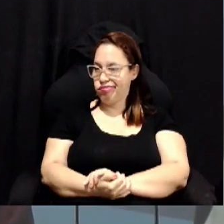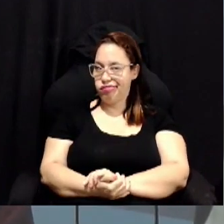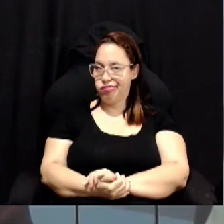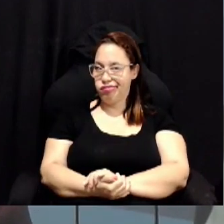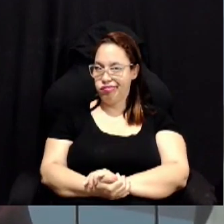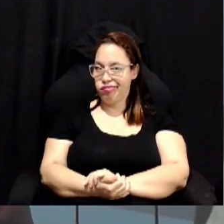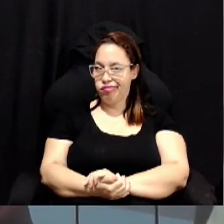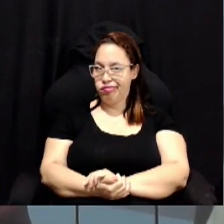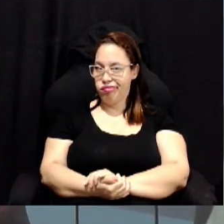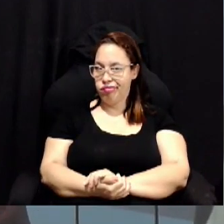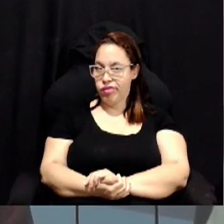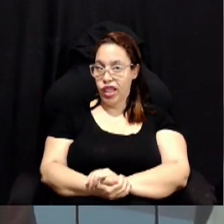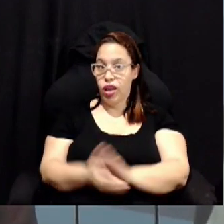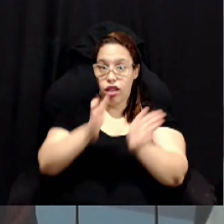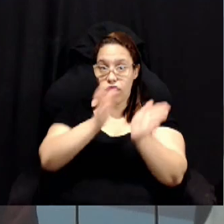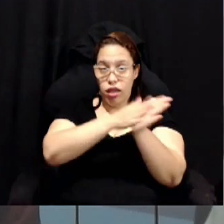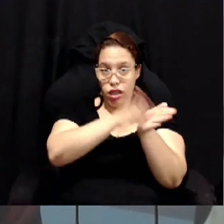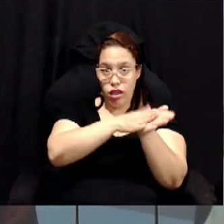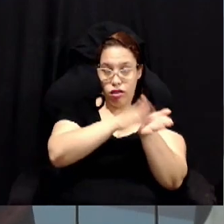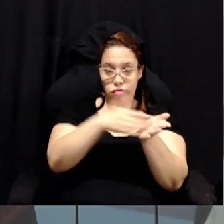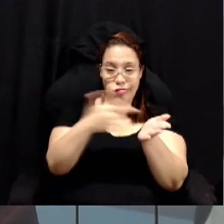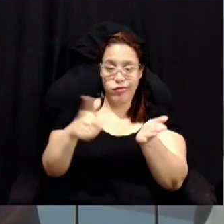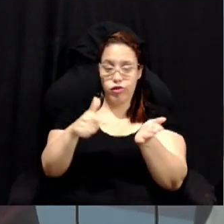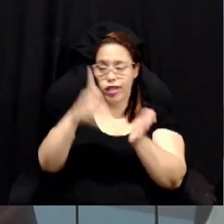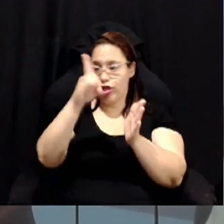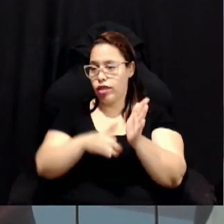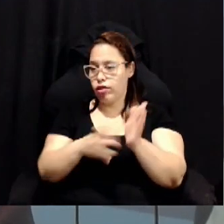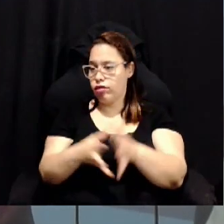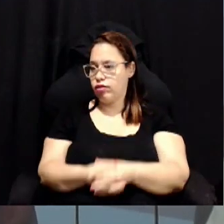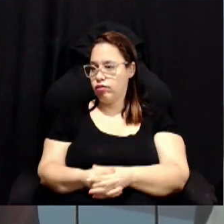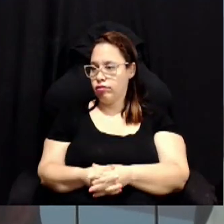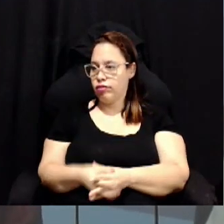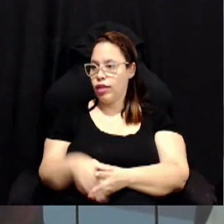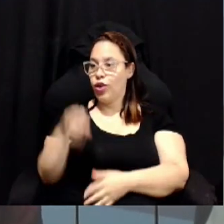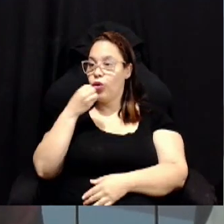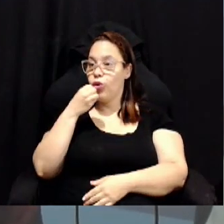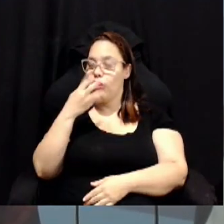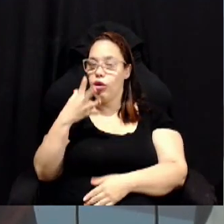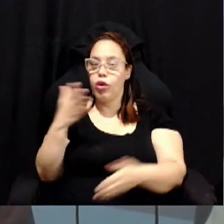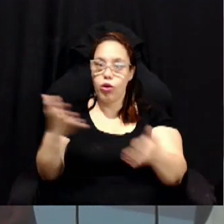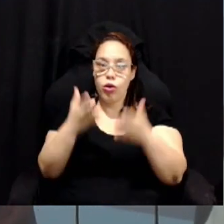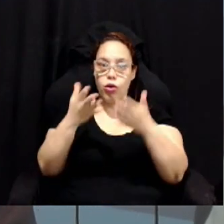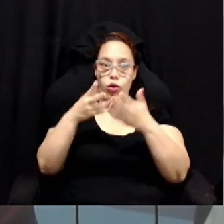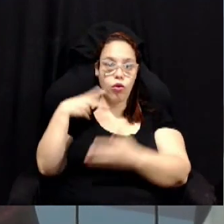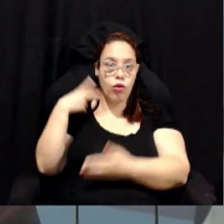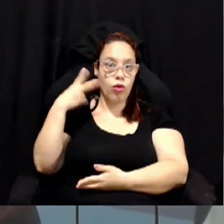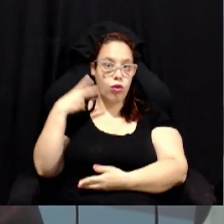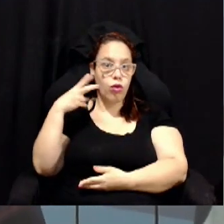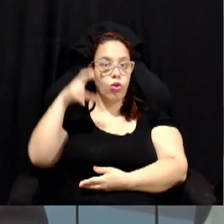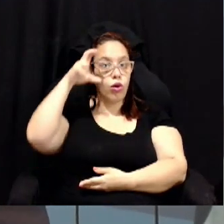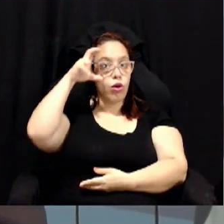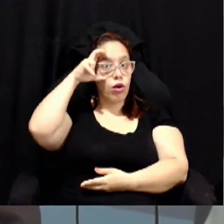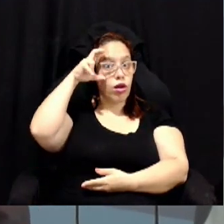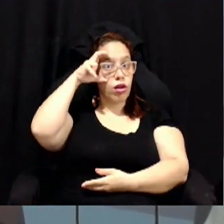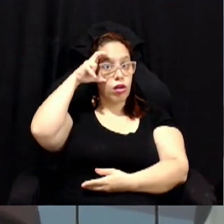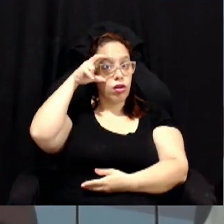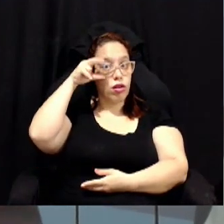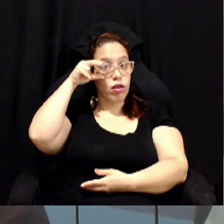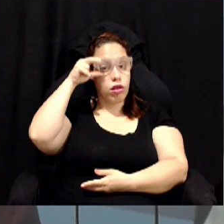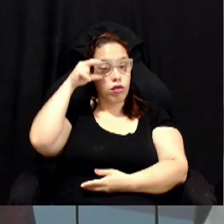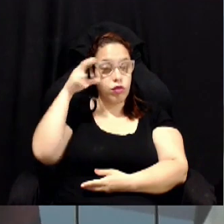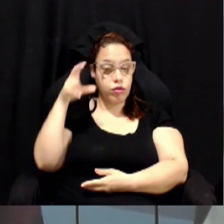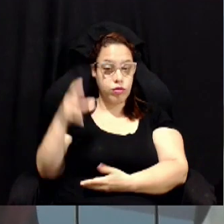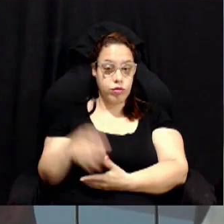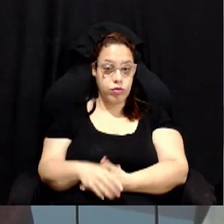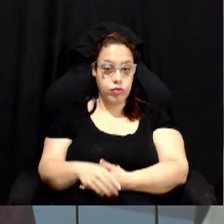está na mão, a pessoa não tem o direito. E aí é tão bom ver iniciativas como a do vereador Carlinhos Camelô, que interrompeu